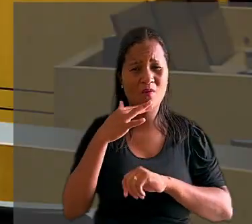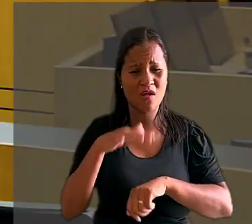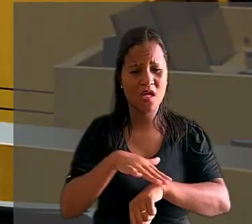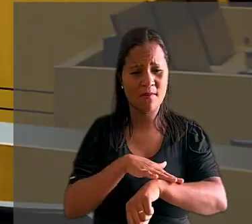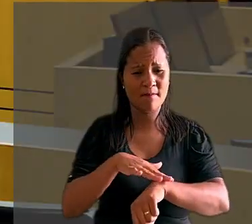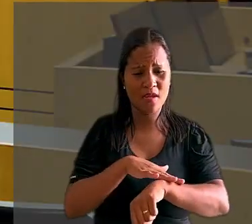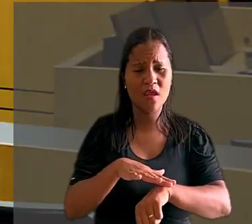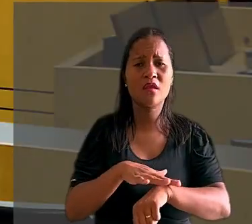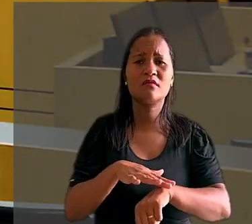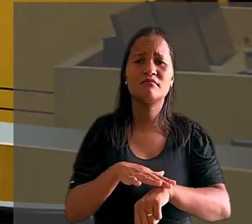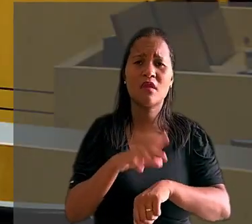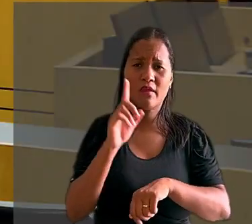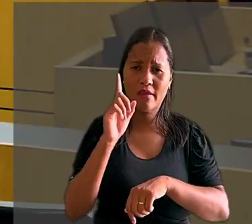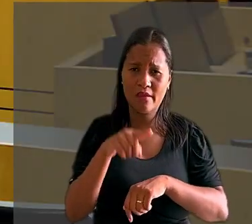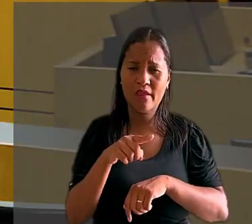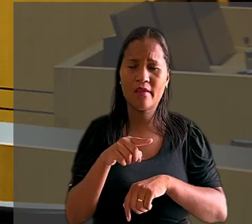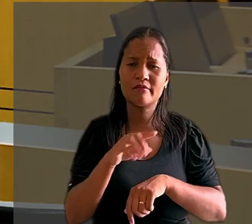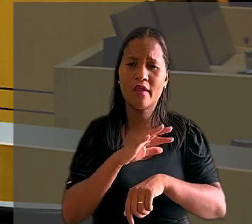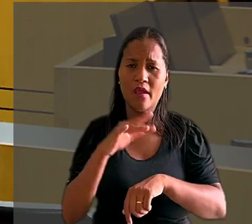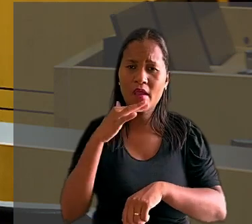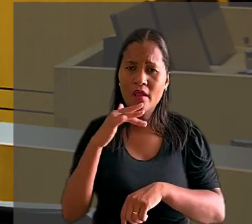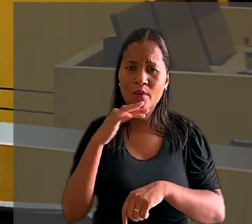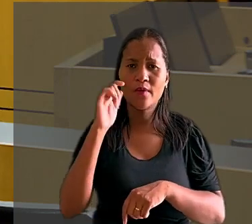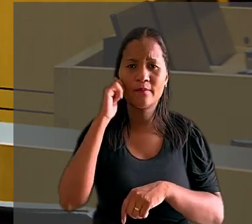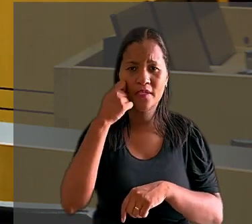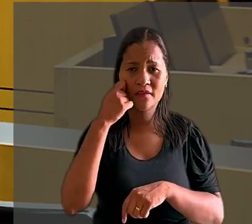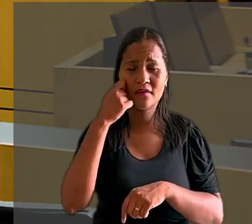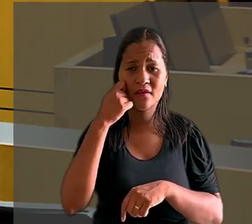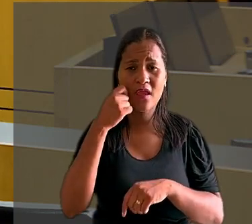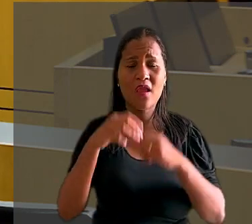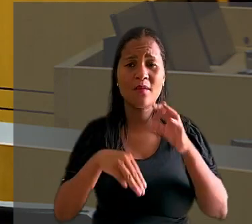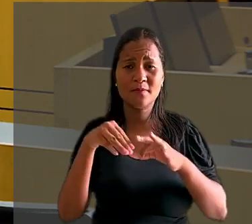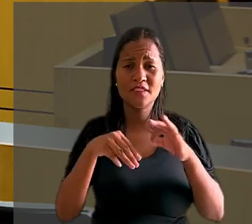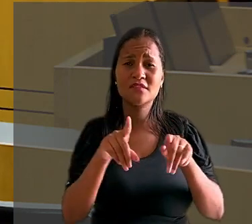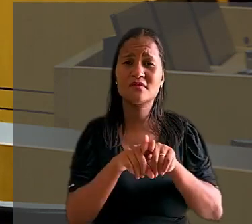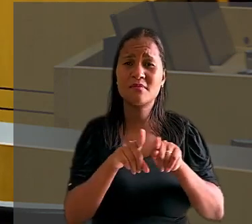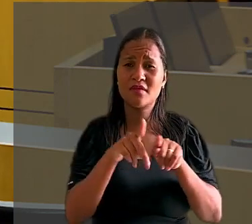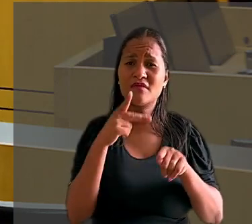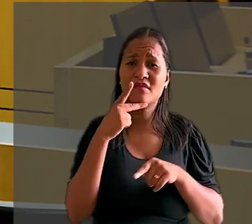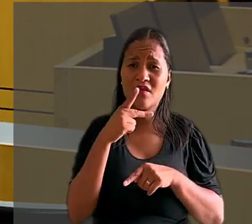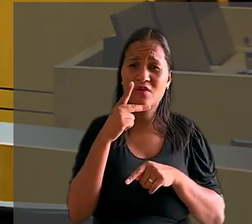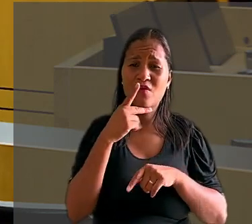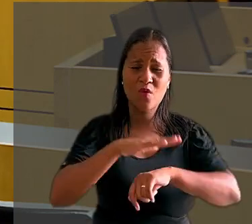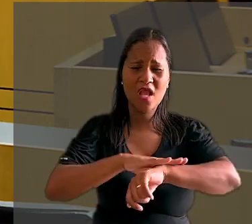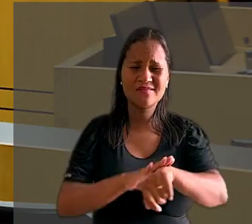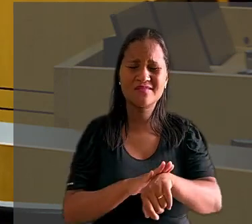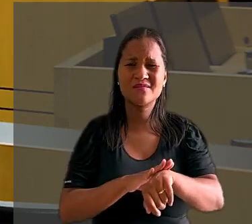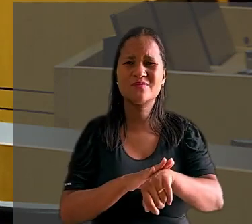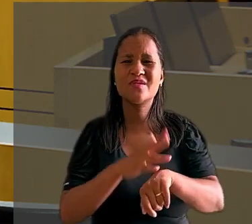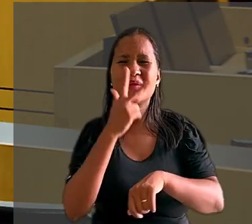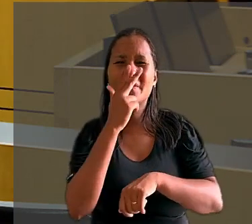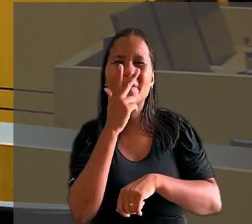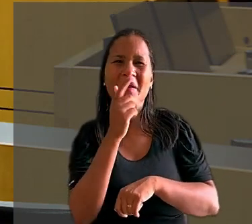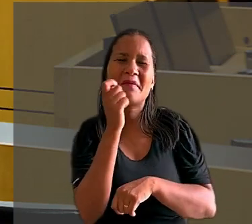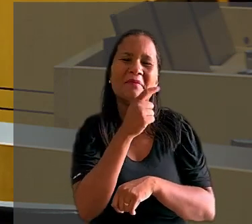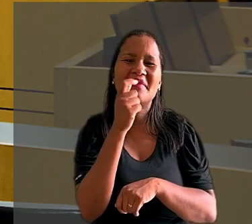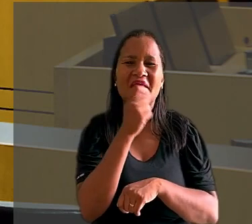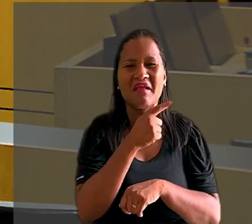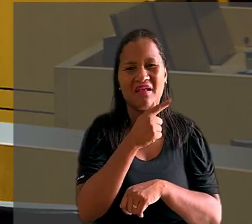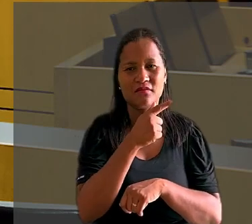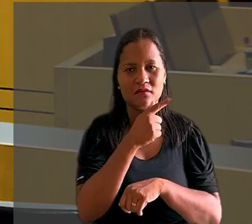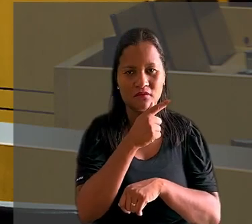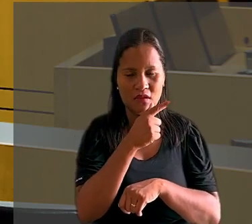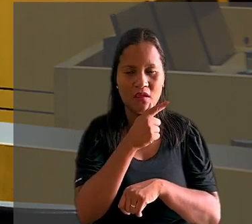preta. Ainda segundo a ministra, o racismo muitas vezes se camufla de humor ou de vocativo e acaba sendo relativizado